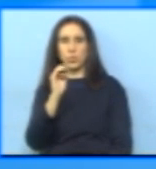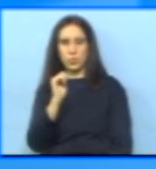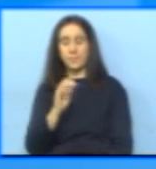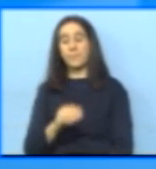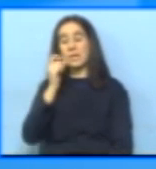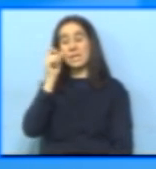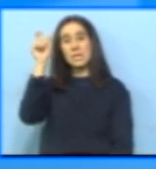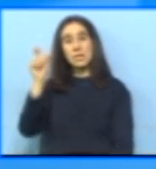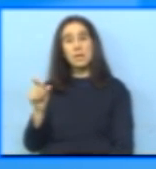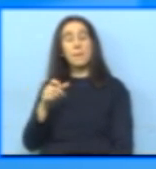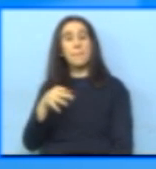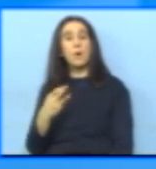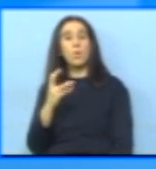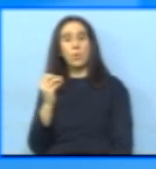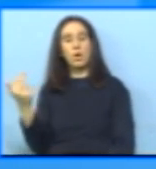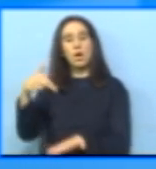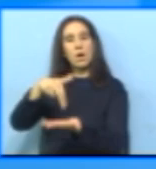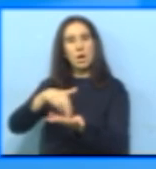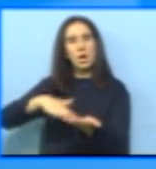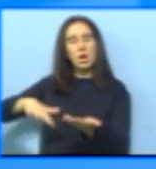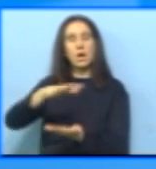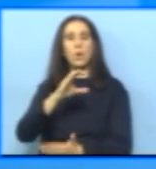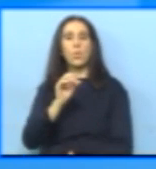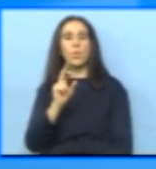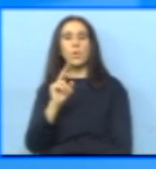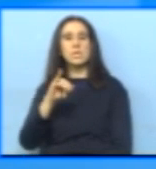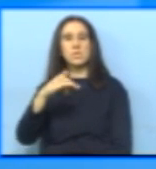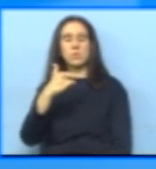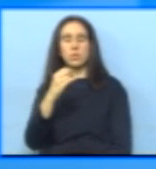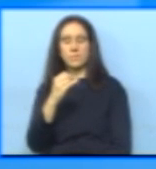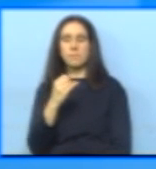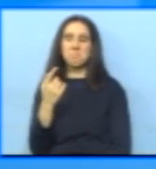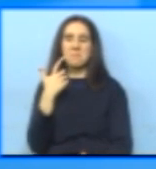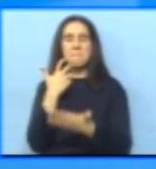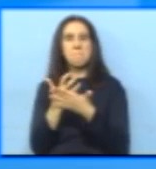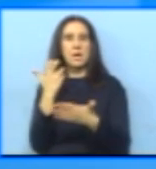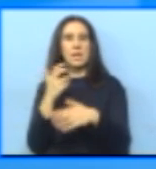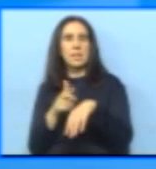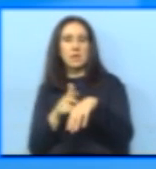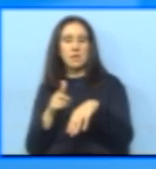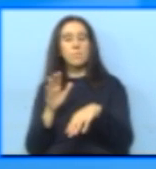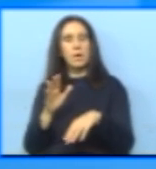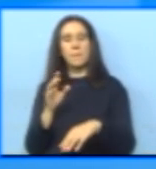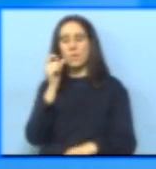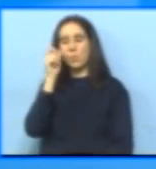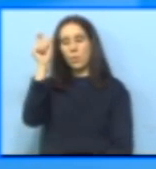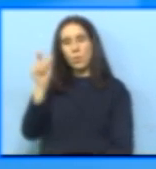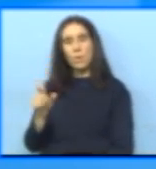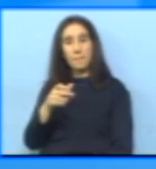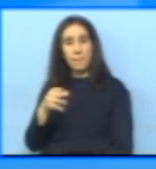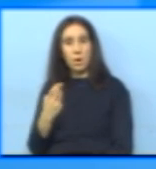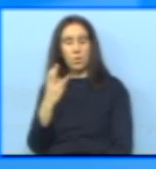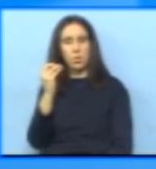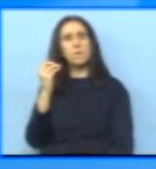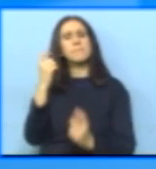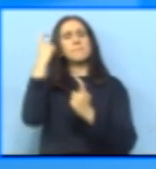marca um tempo muito próprio, eu diria quase no crescimento do próprio pensamento de Paulo. É